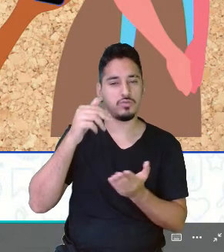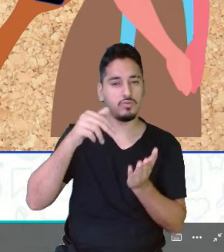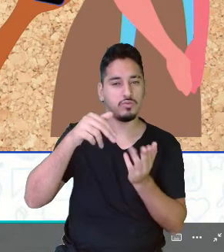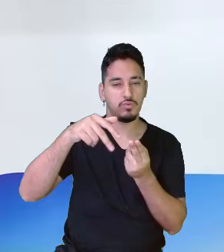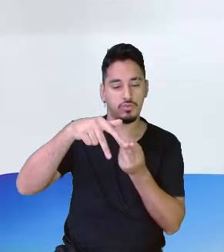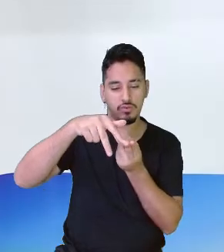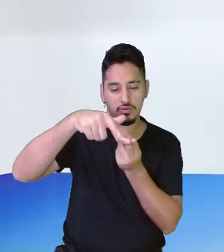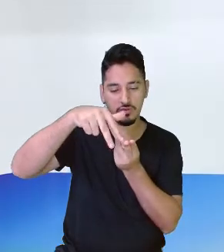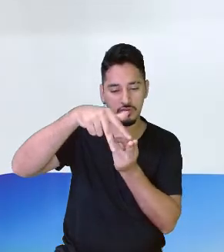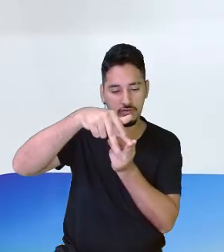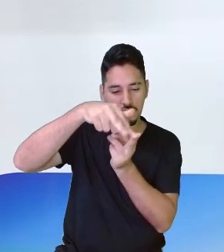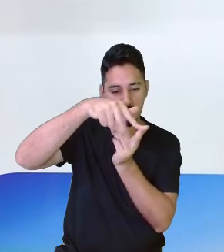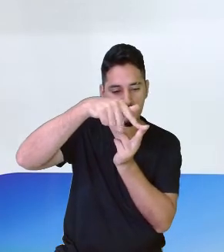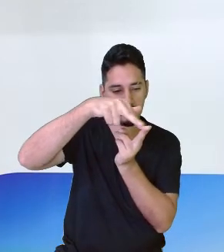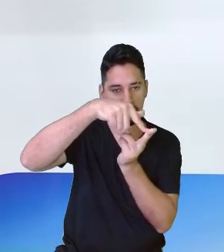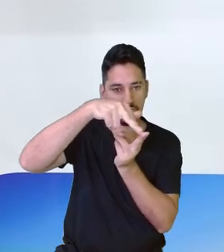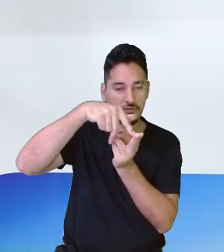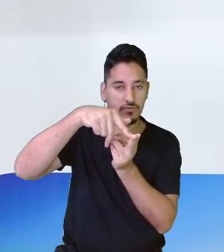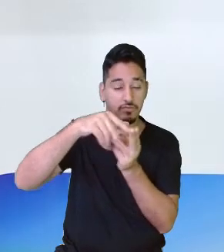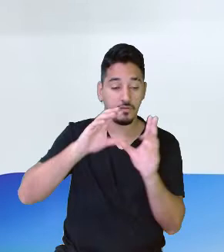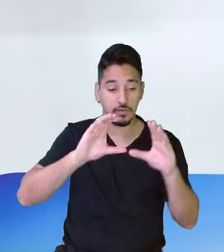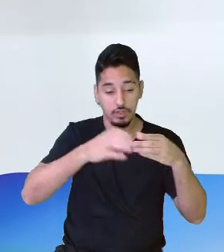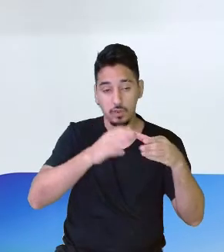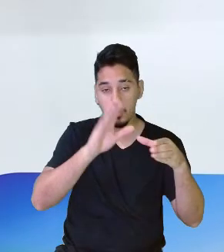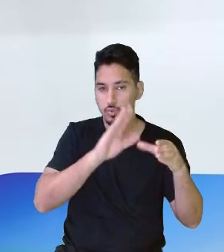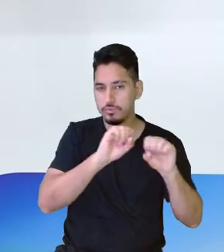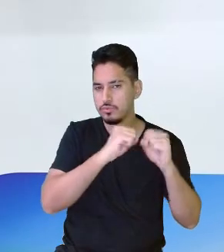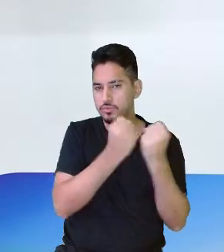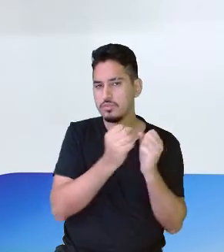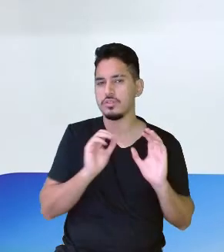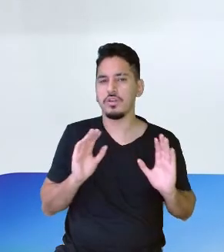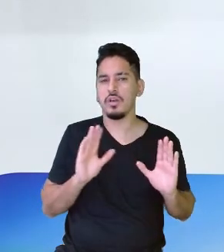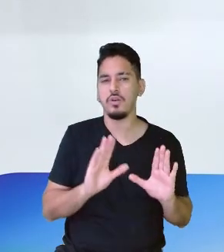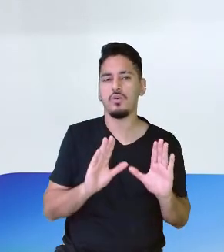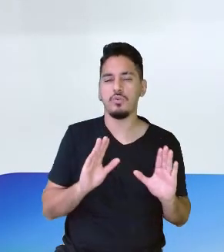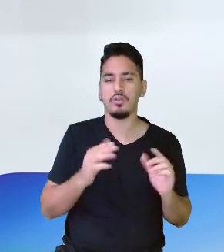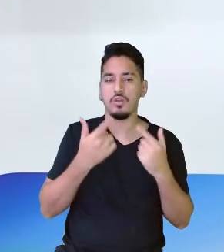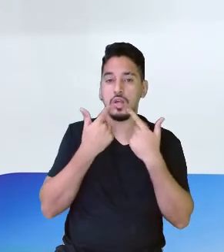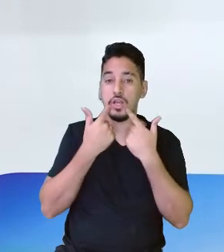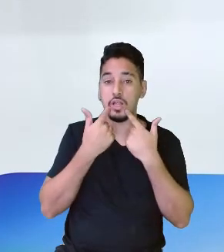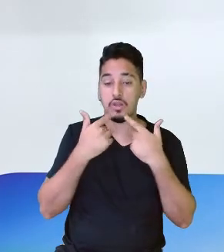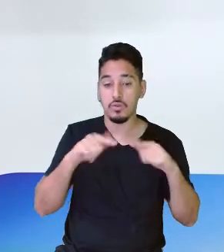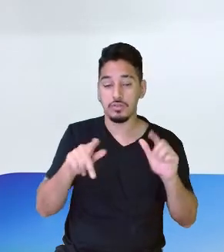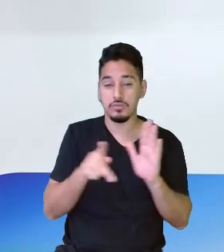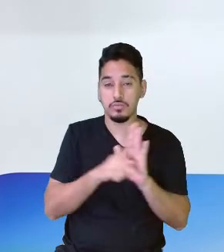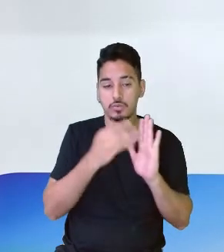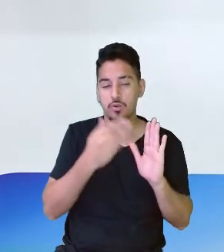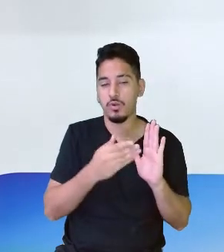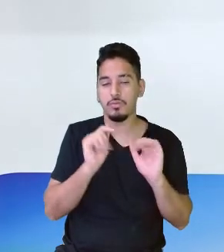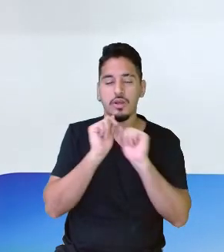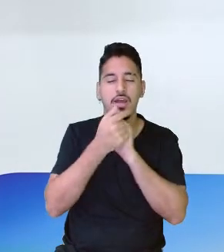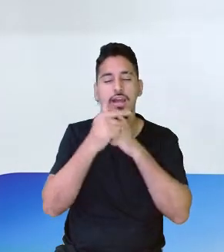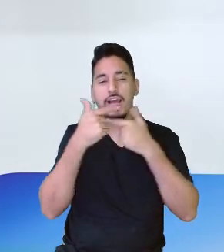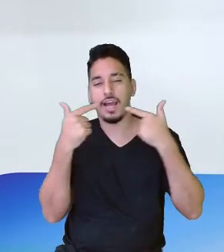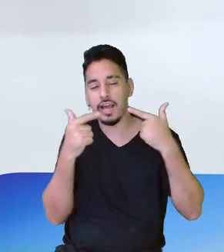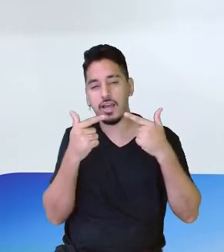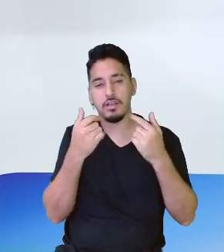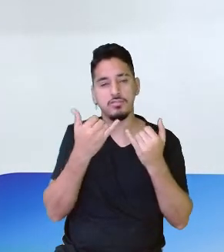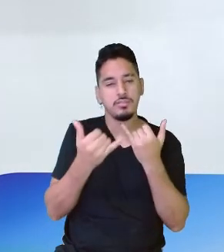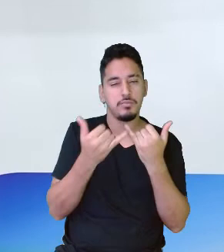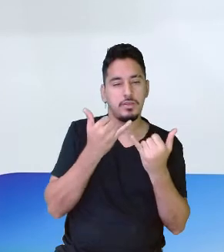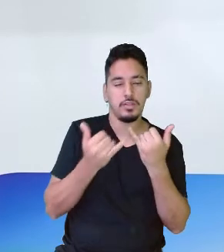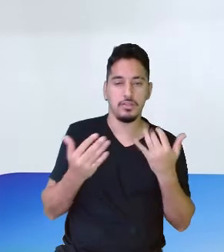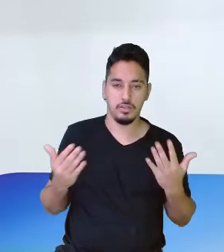aula passada, em que eles têm um grupo social, eles têm uma linguagem própria, eles riem de coisas